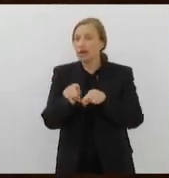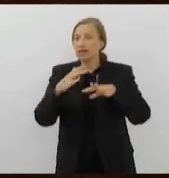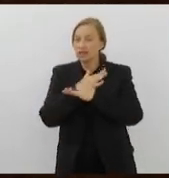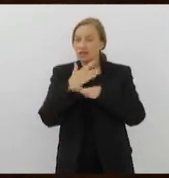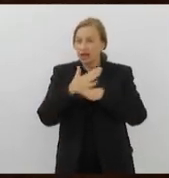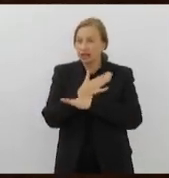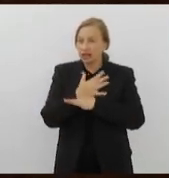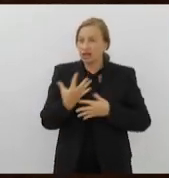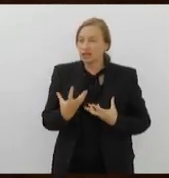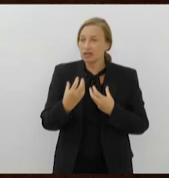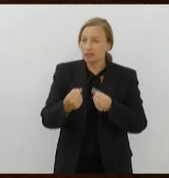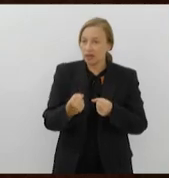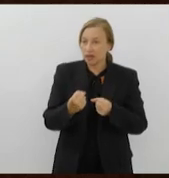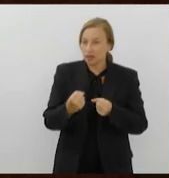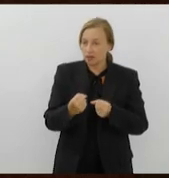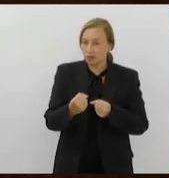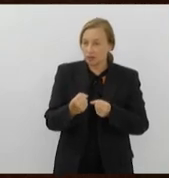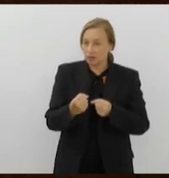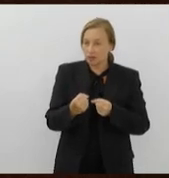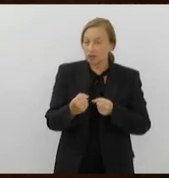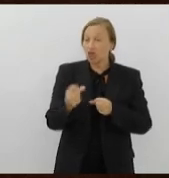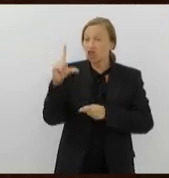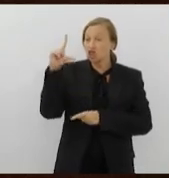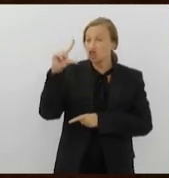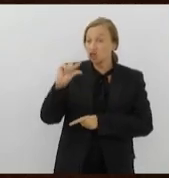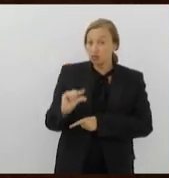programa, sofreram reduções